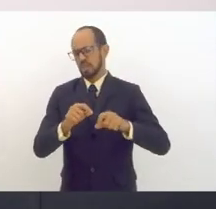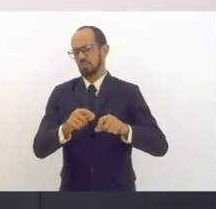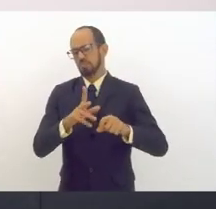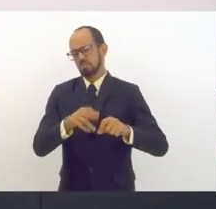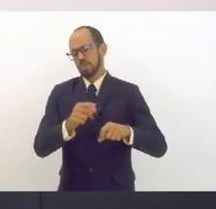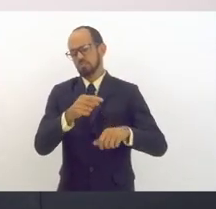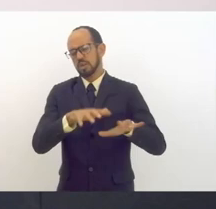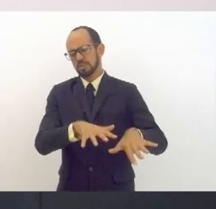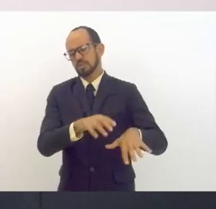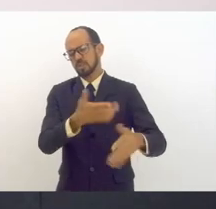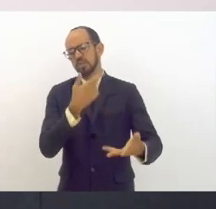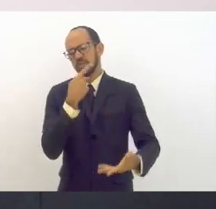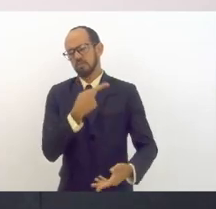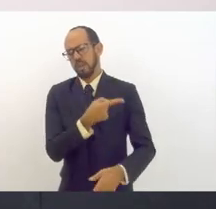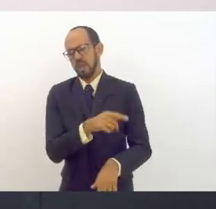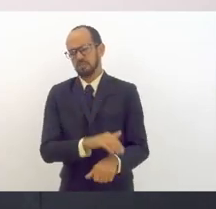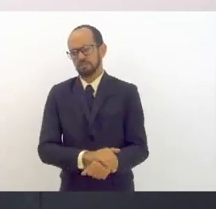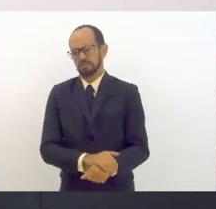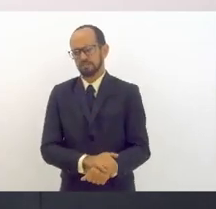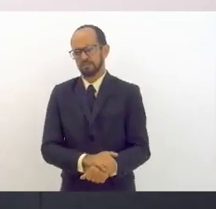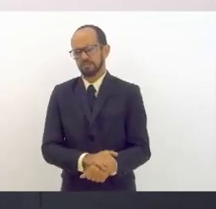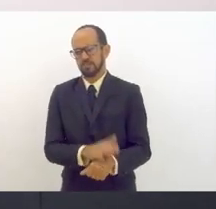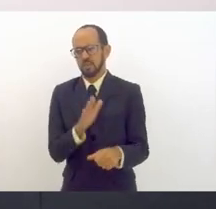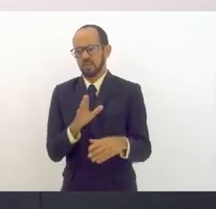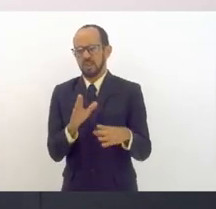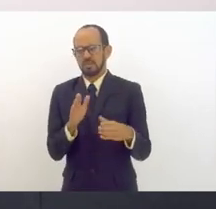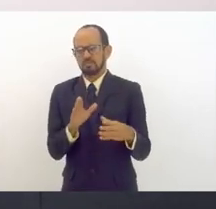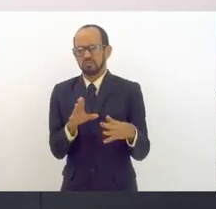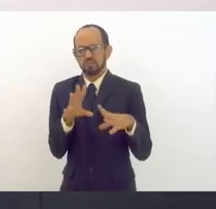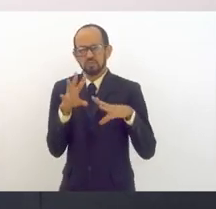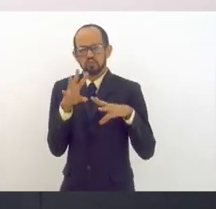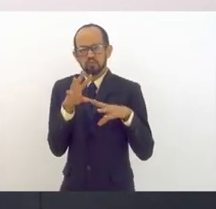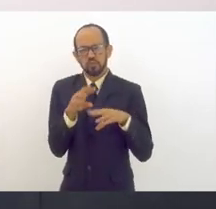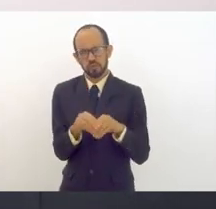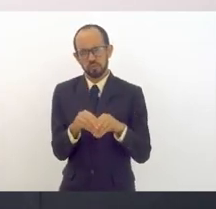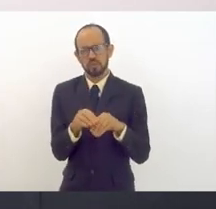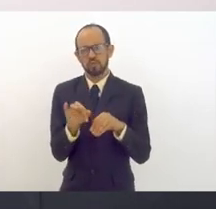fazê-las. Quero pontualmente, Flávio, para ser bem objetivo em função do nosso tempo,